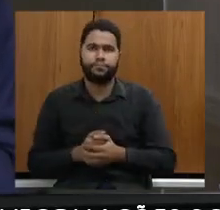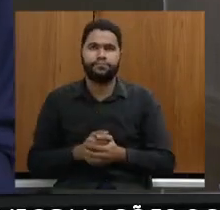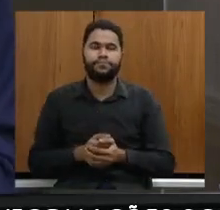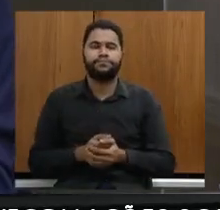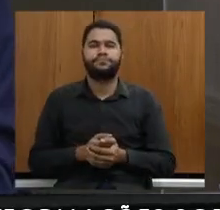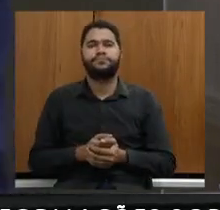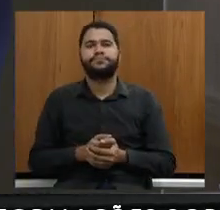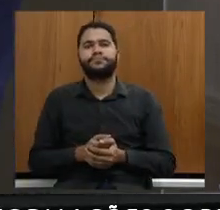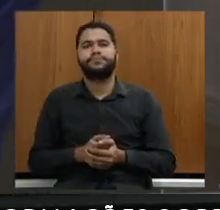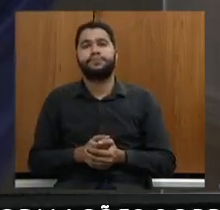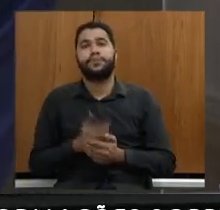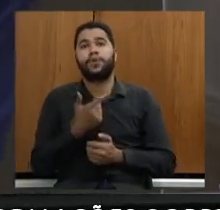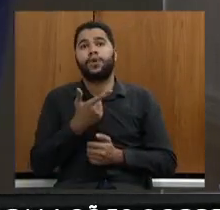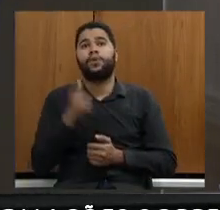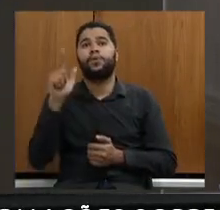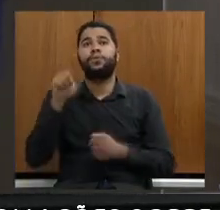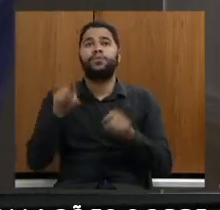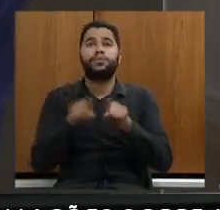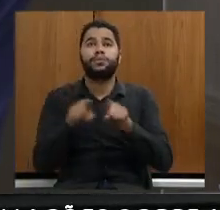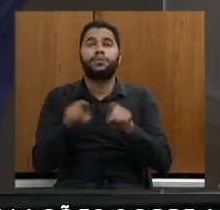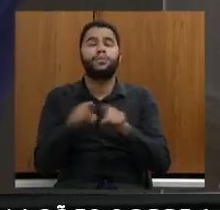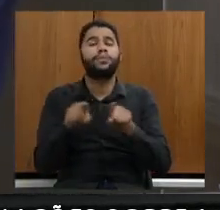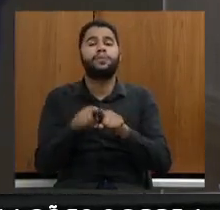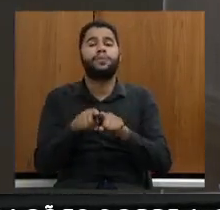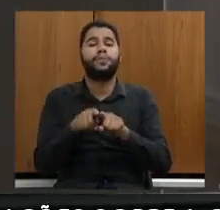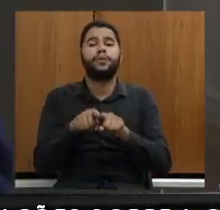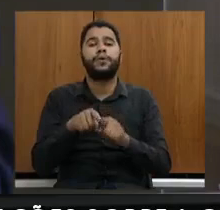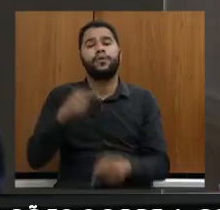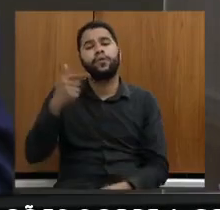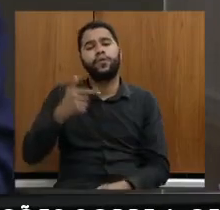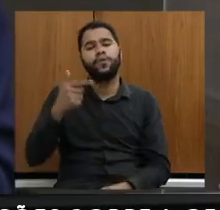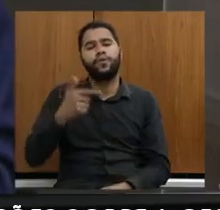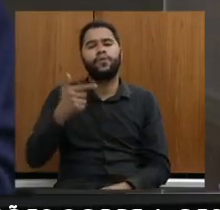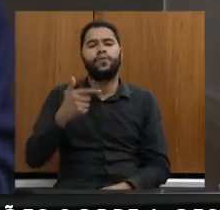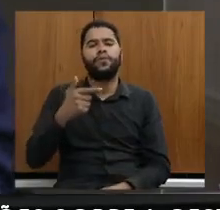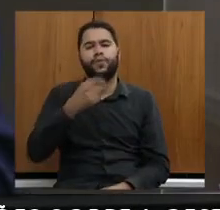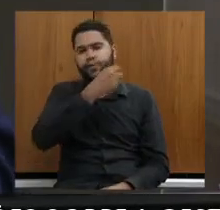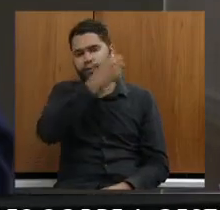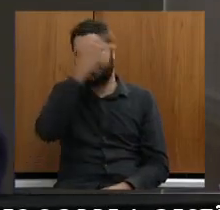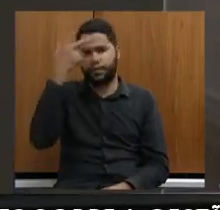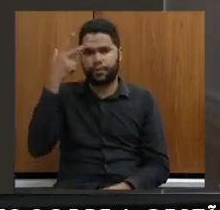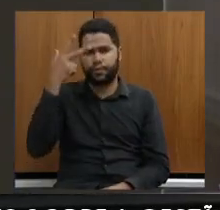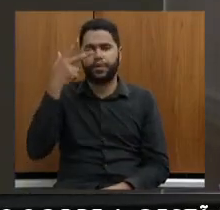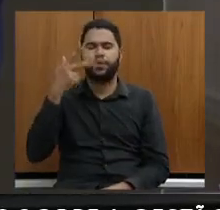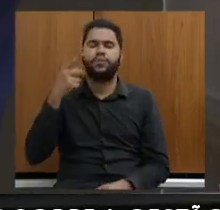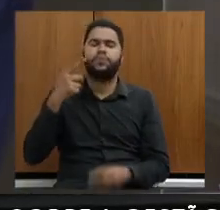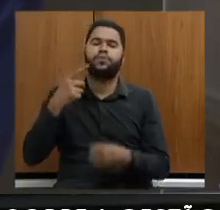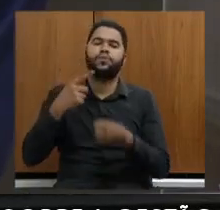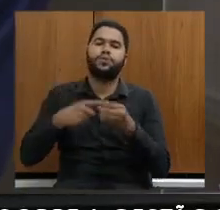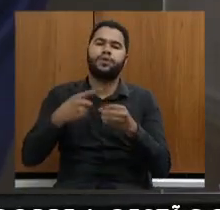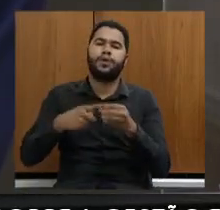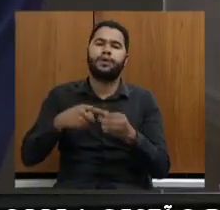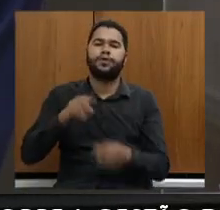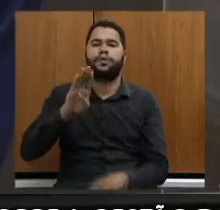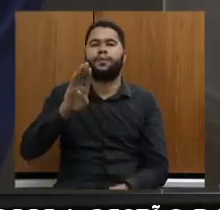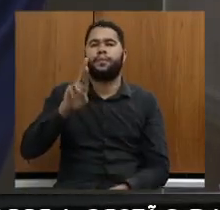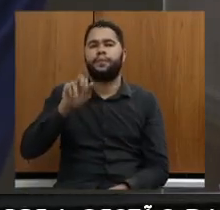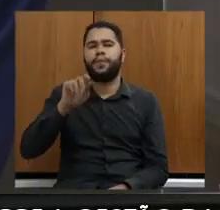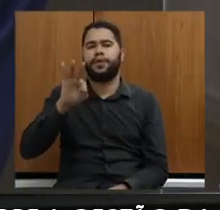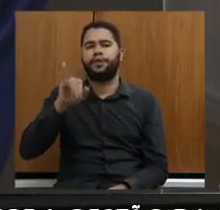senhora e a outra coisa o nosso vice-prefeito da cidade de Pratápolis o Vaguinho